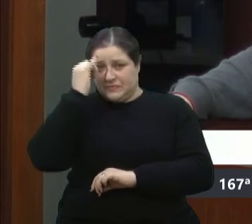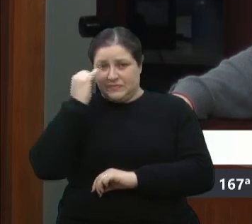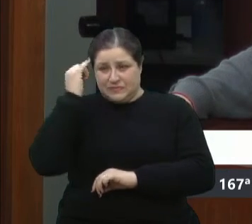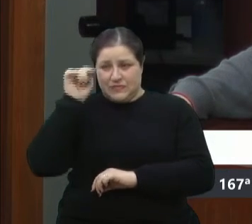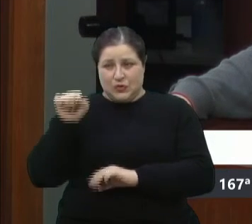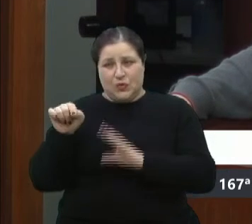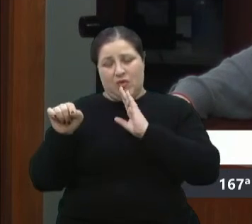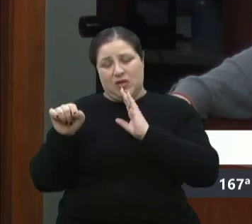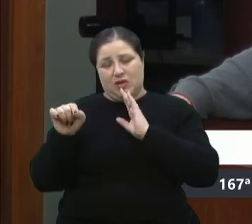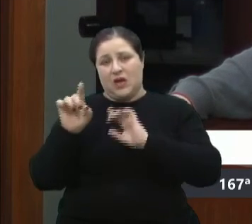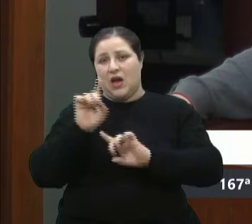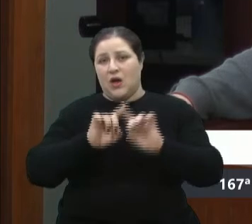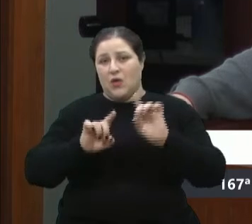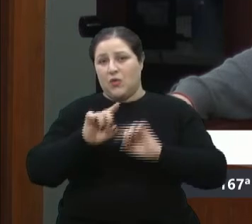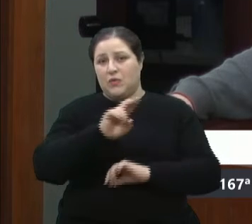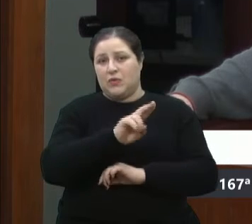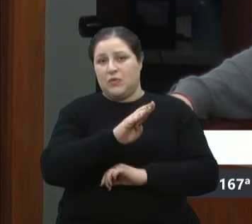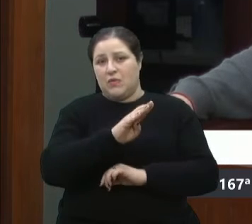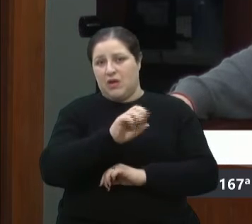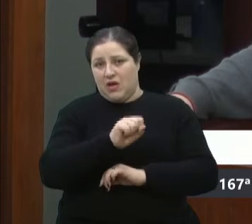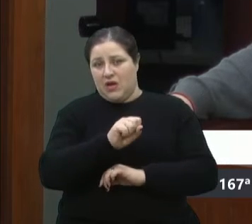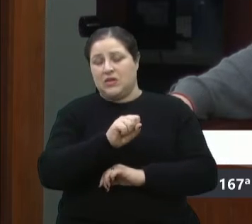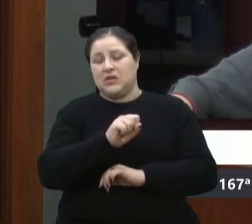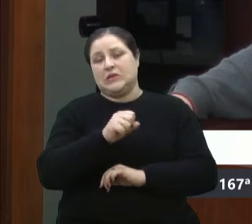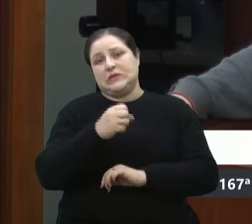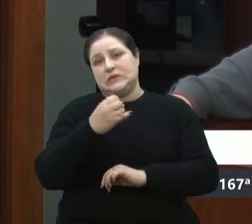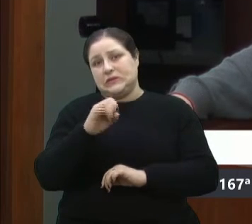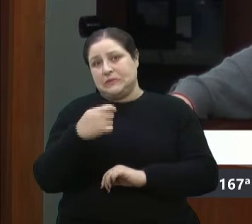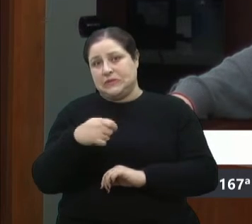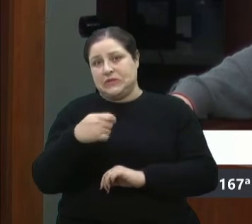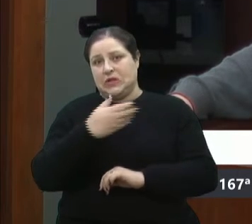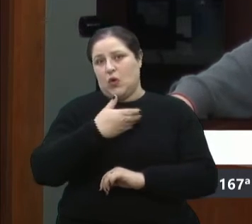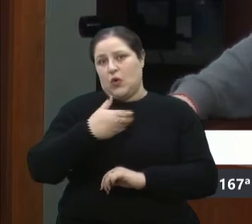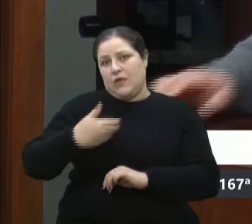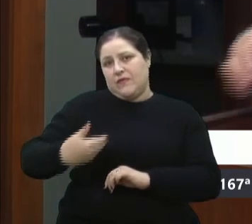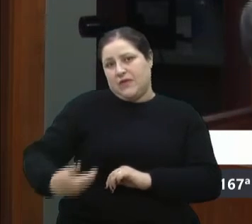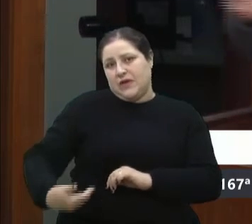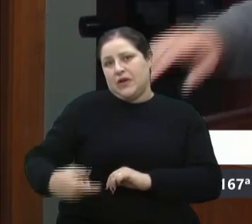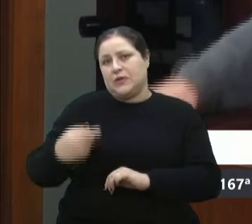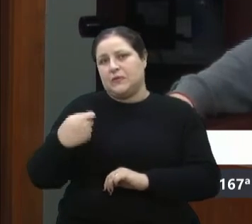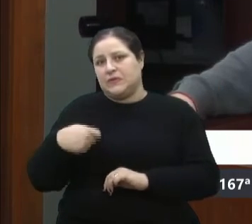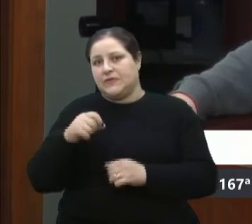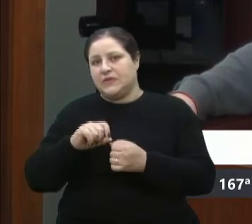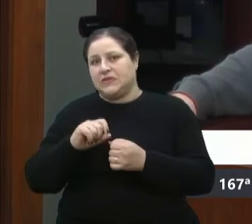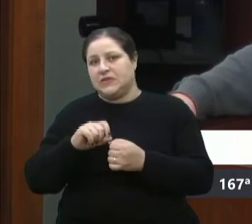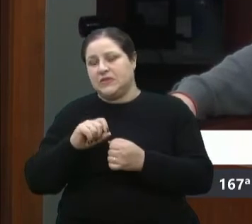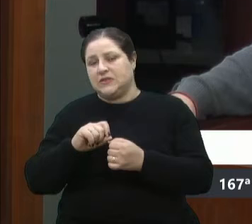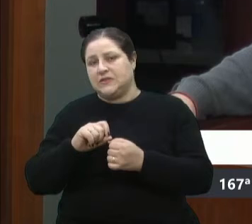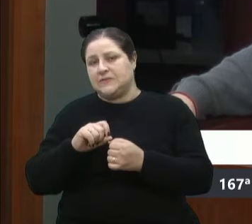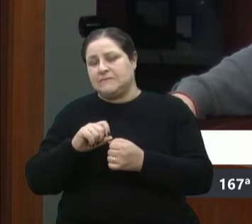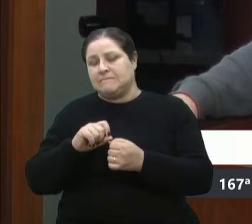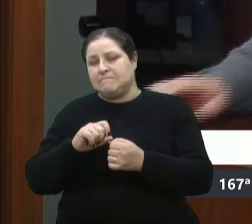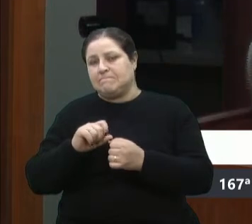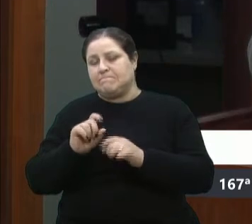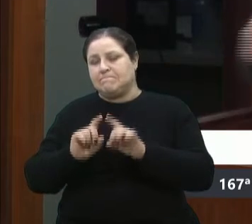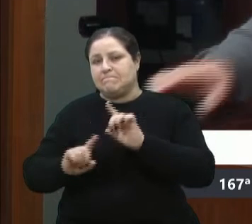se tiver que fazer, o governo, tiver que fazer algum